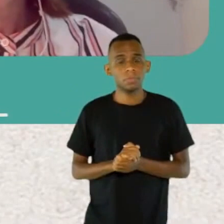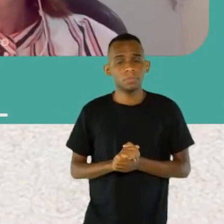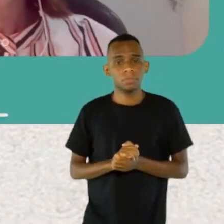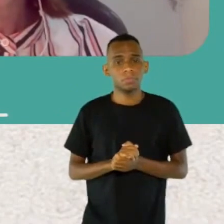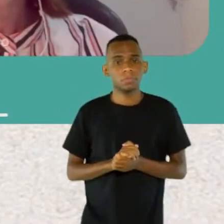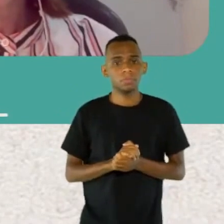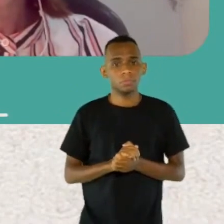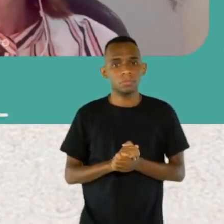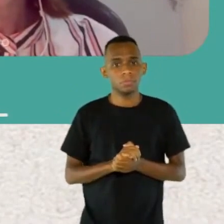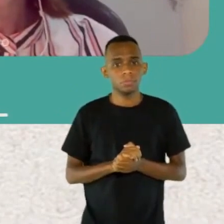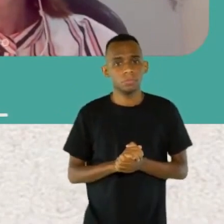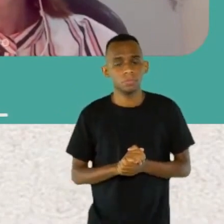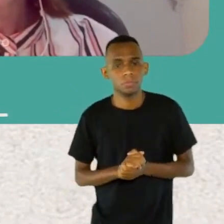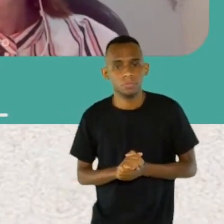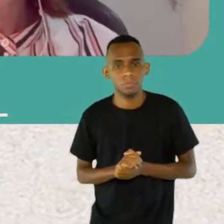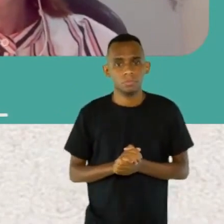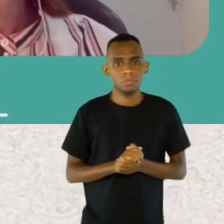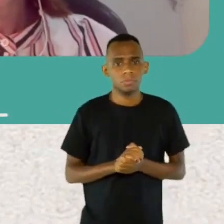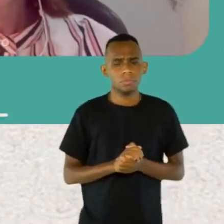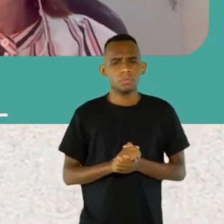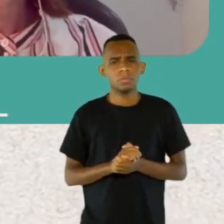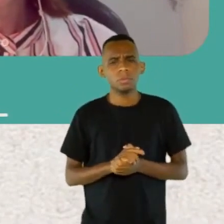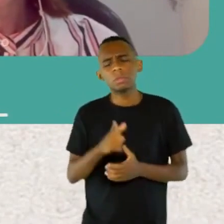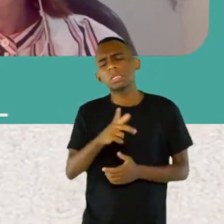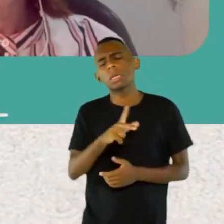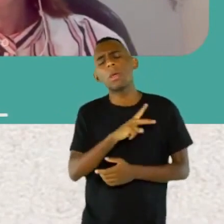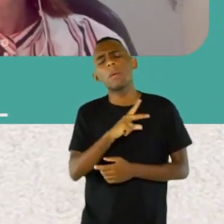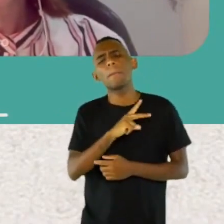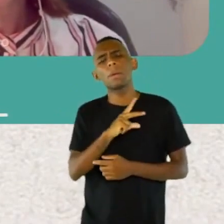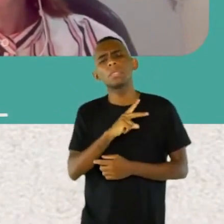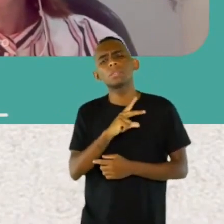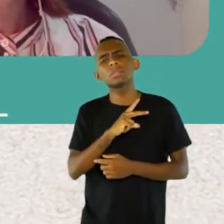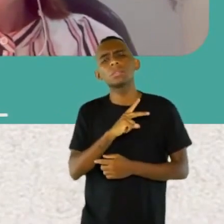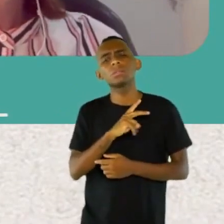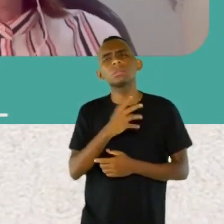já indo um pouquinho para o lado pessoal, você se sente uma exilada?